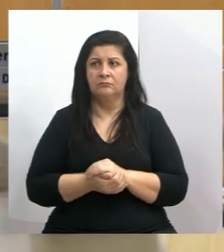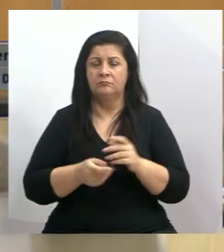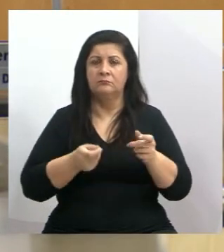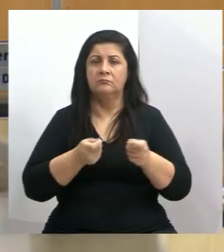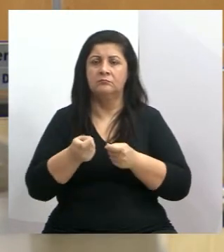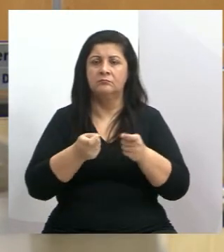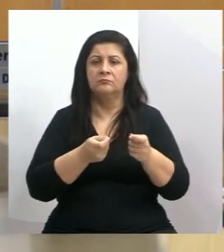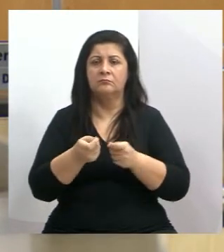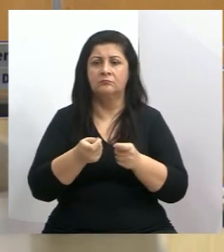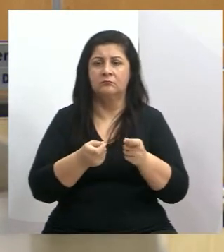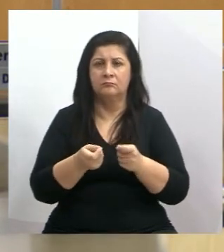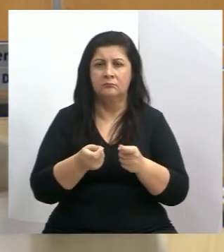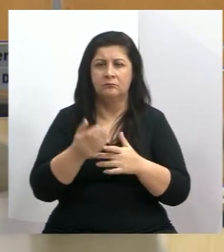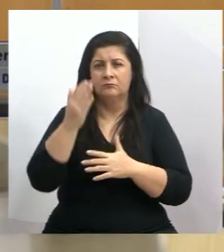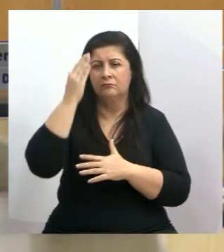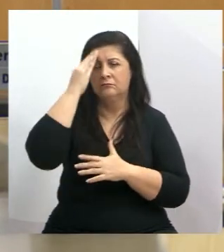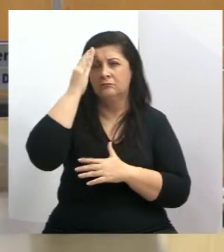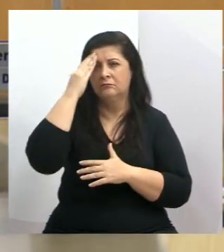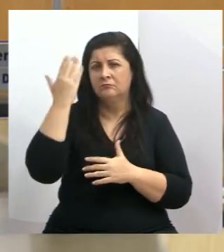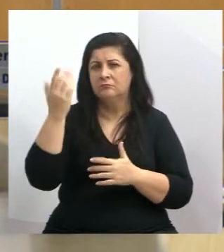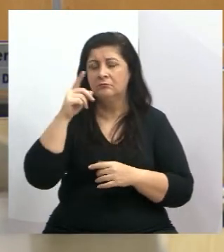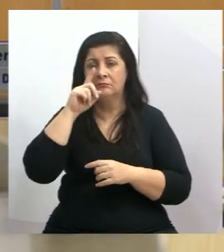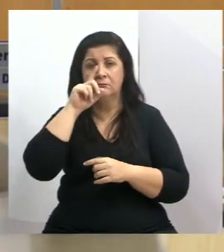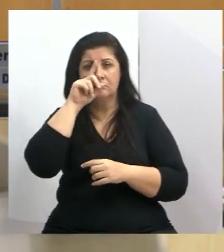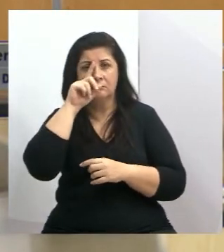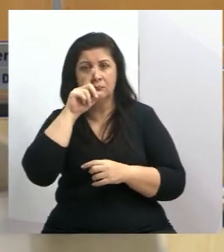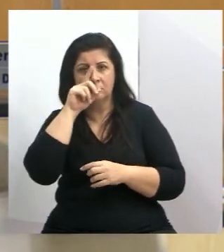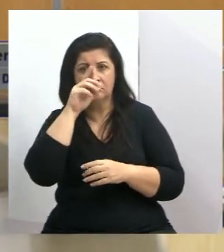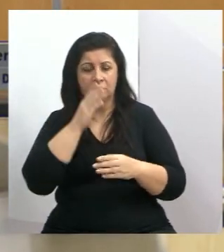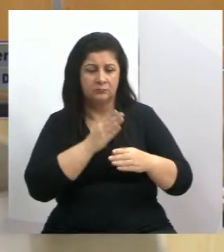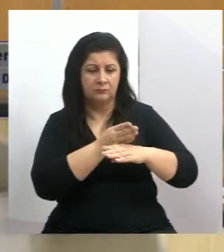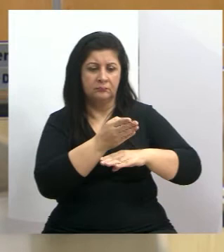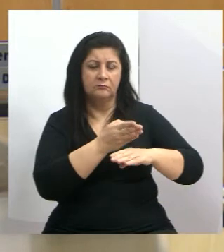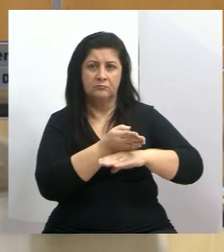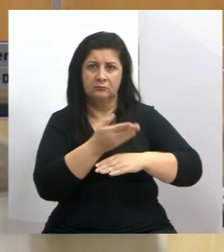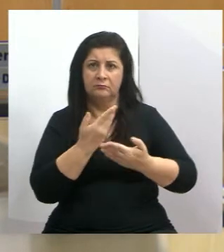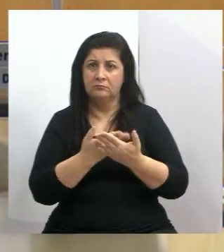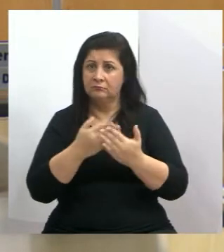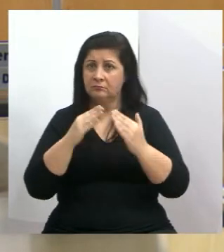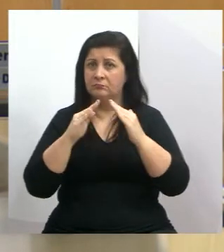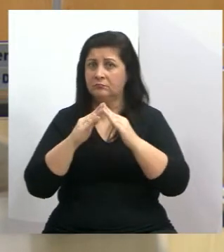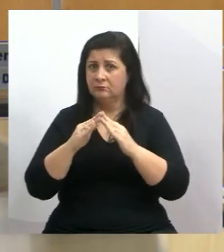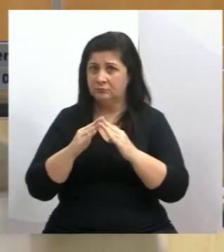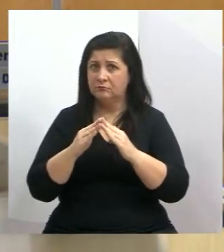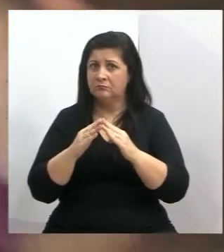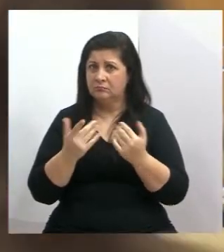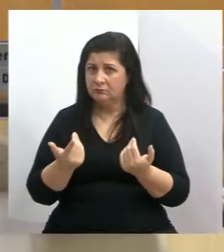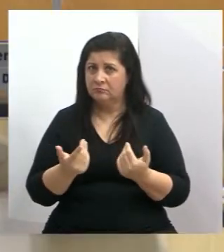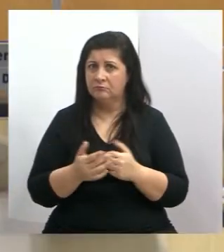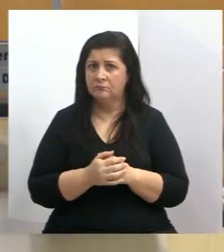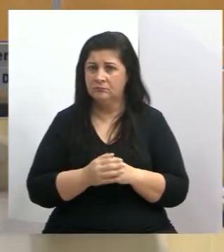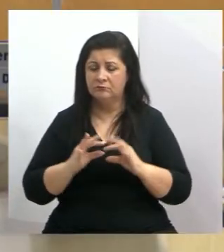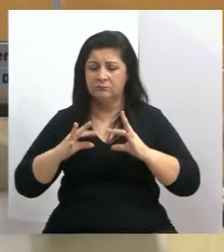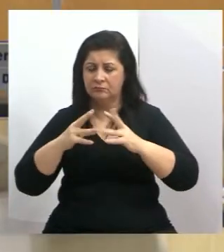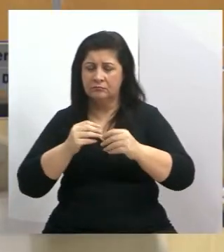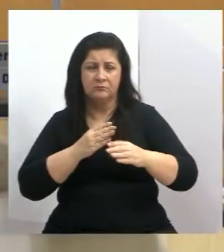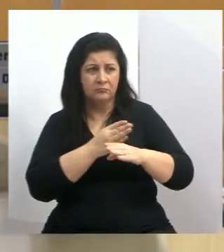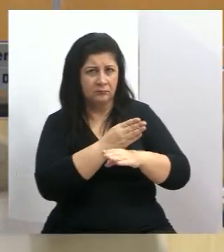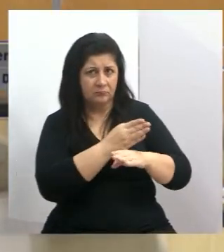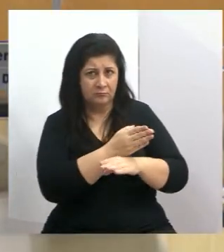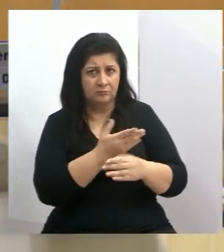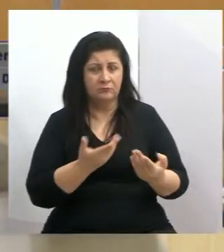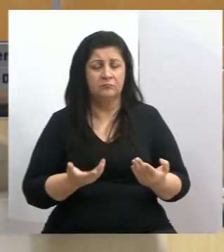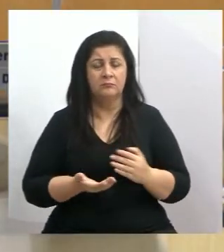administração Municipal tem conhecimento dos riscos que o acesso a futura creche traz para todos que frequentaram o